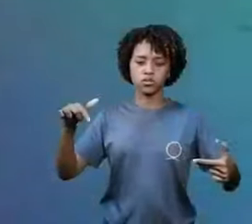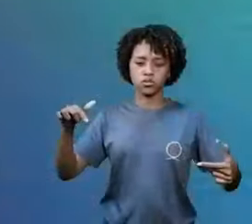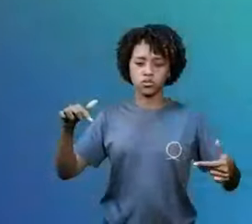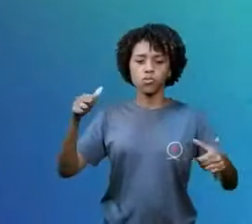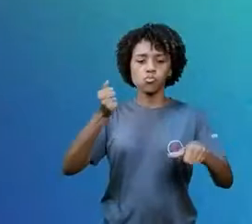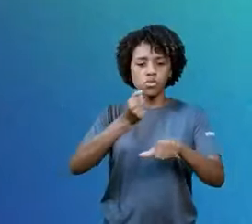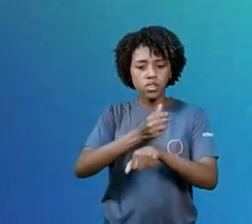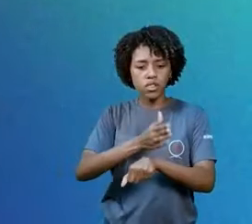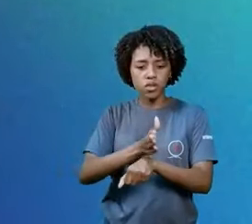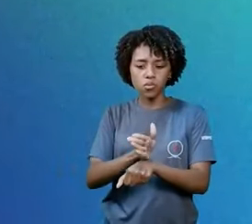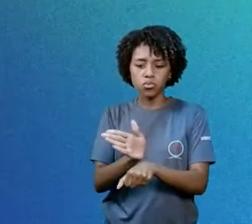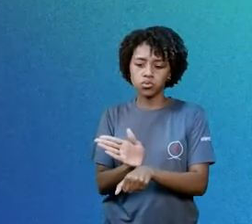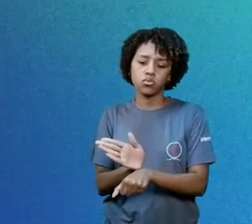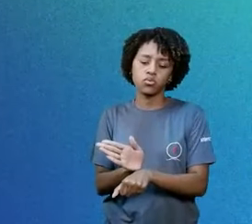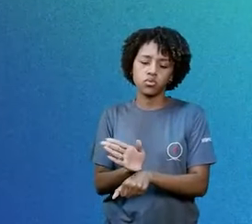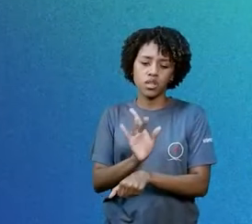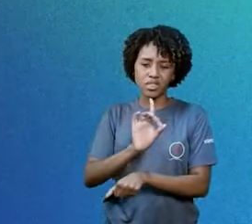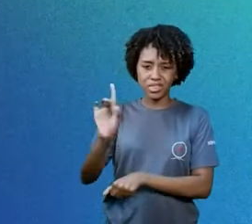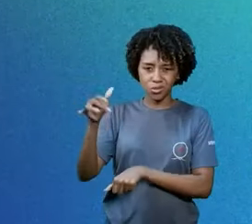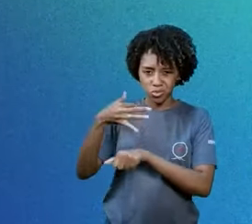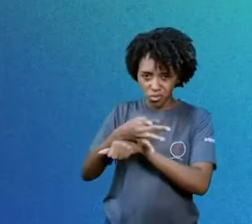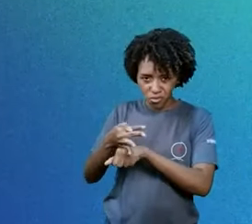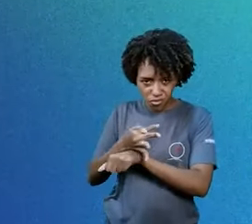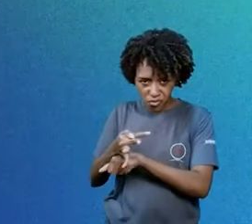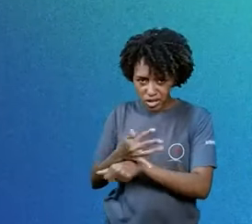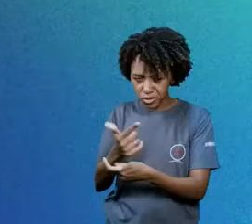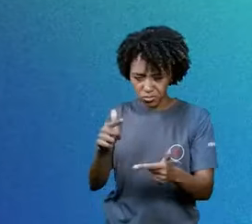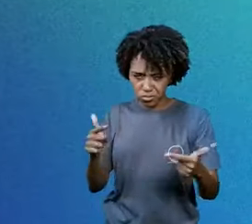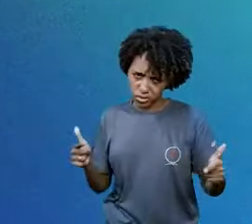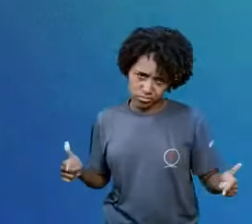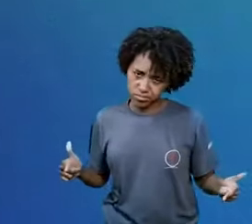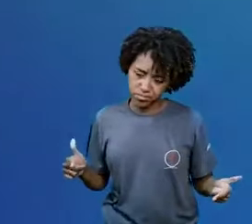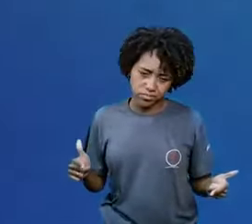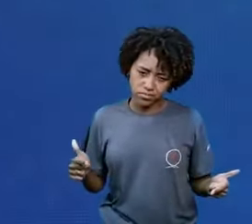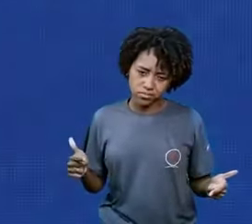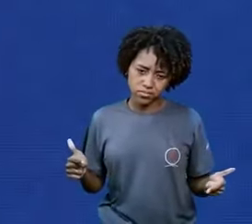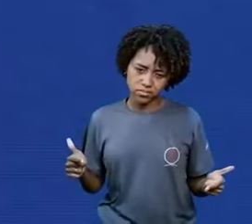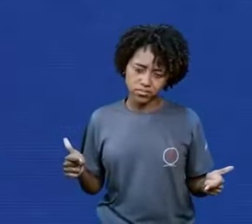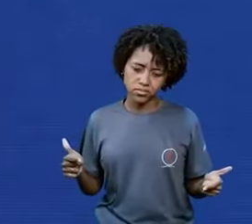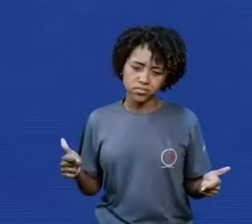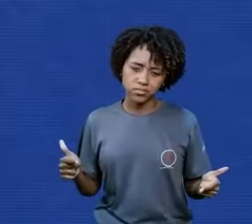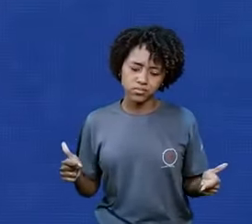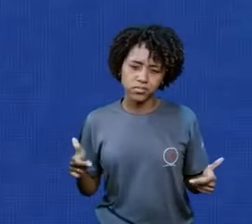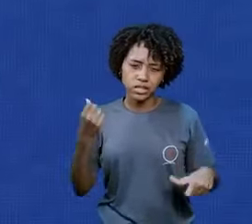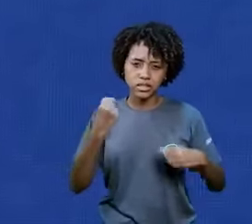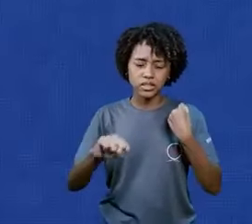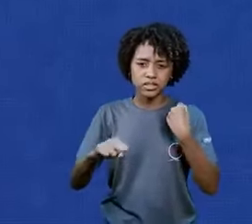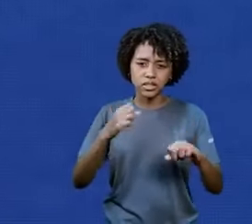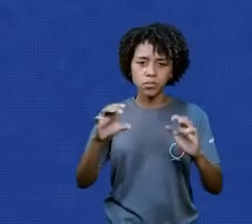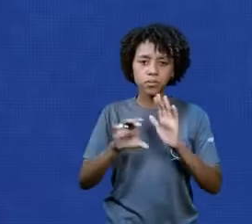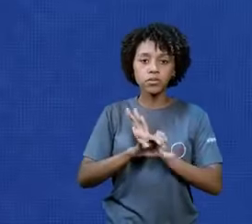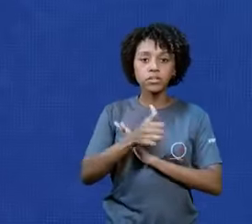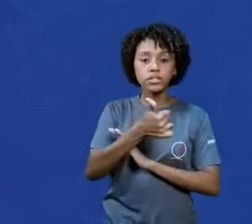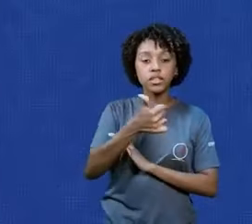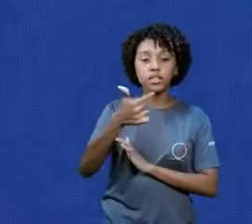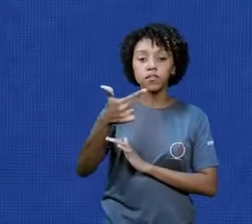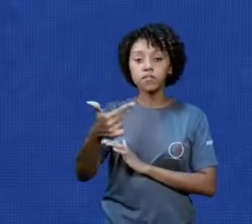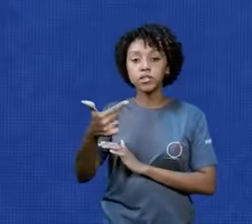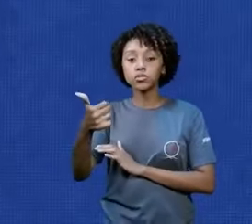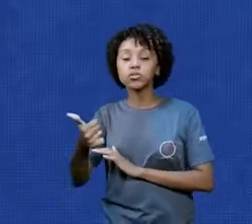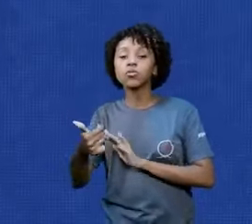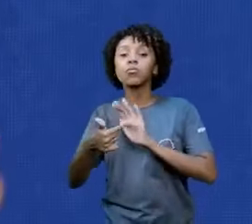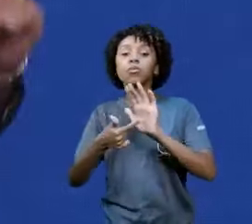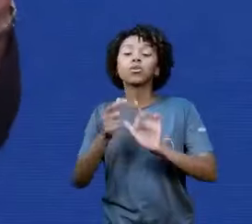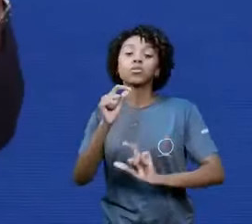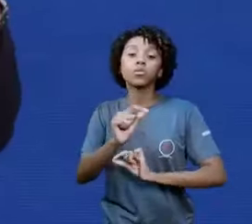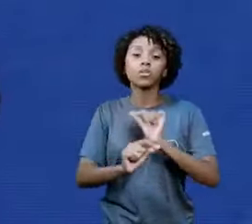todo Deus não tira a folga o Salmo 121 Versículo 3 e 4